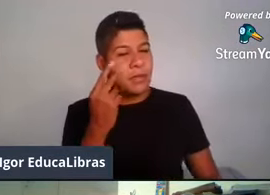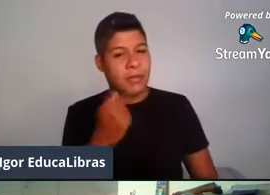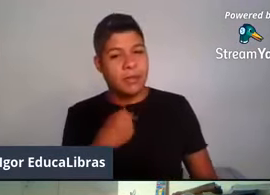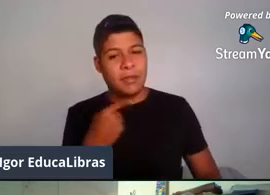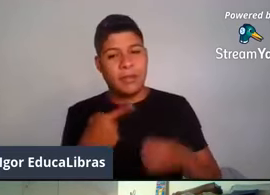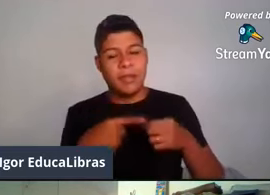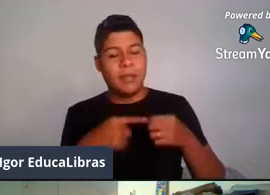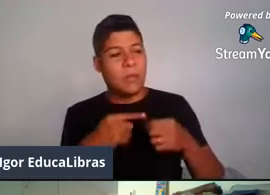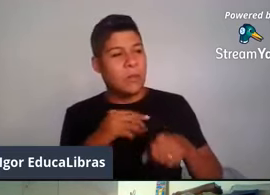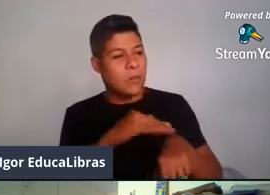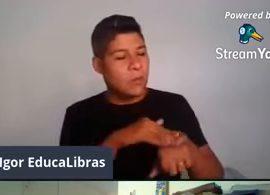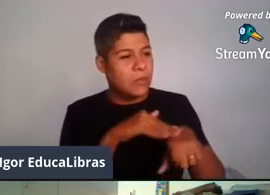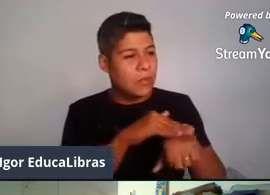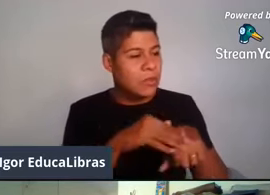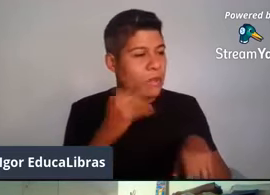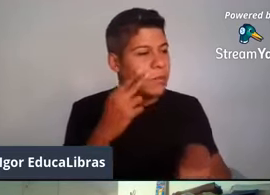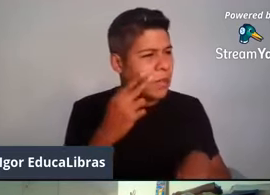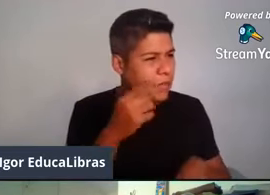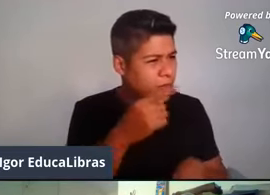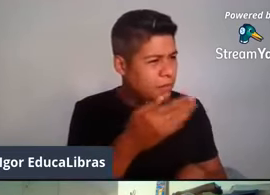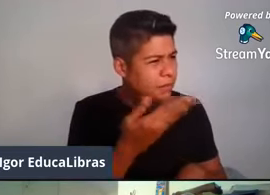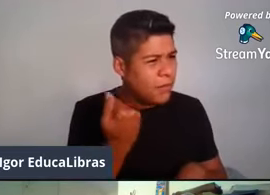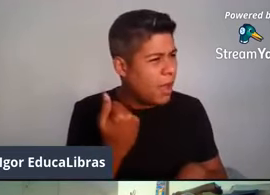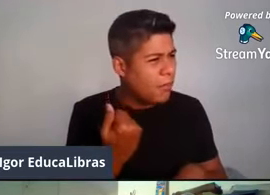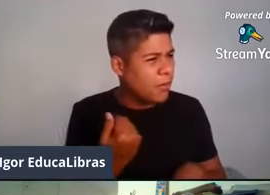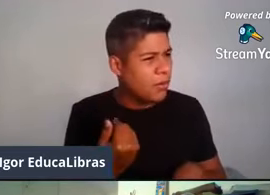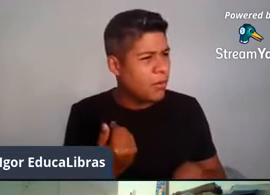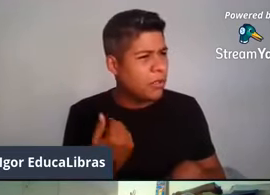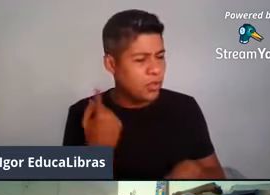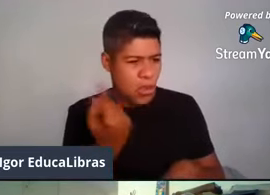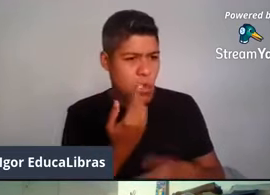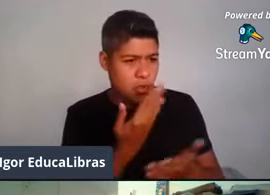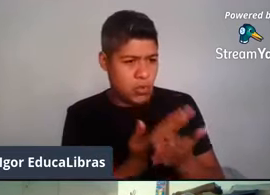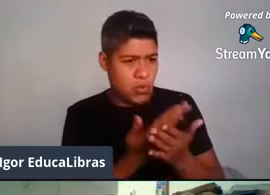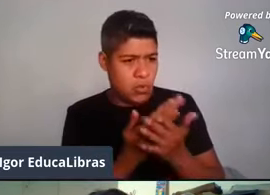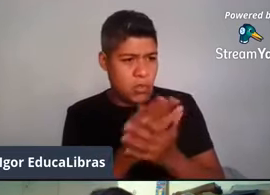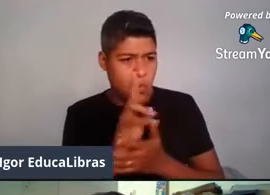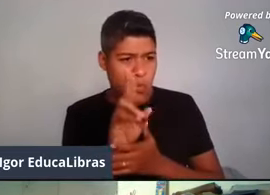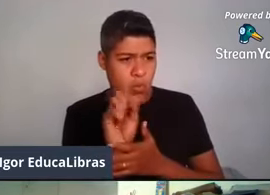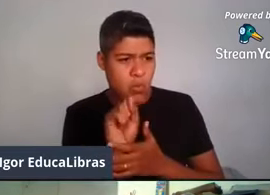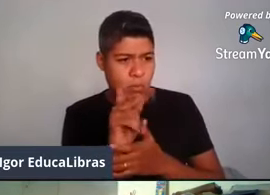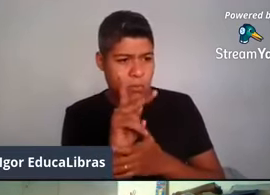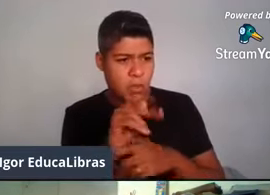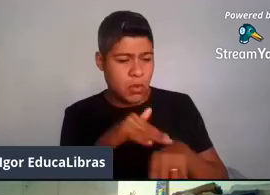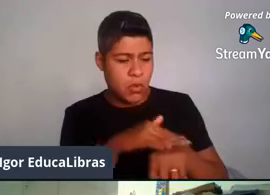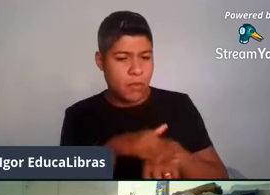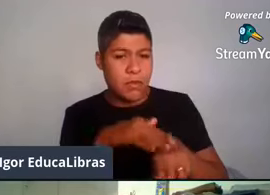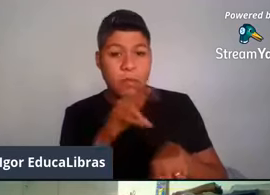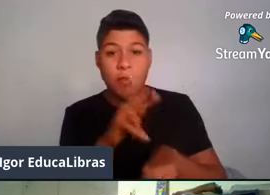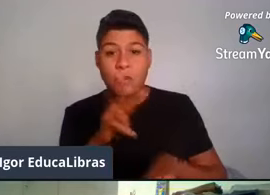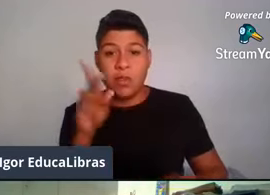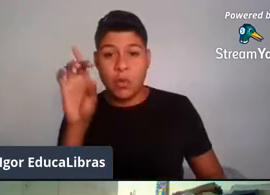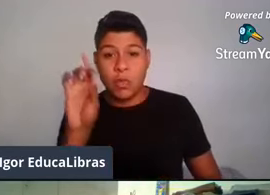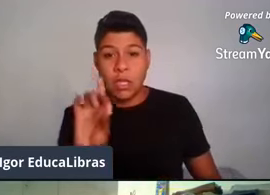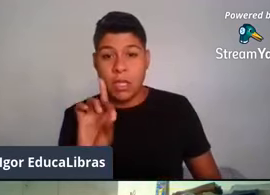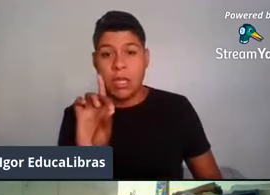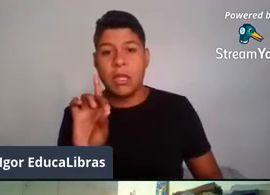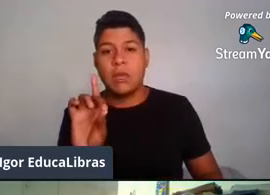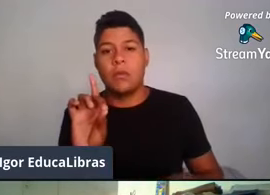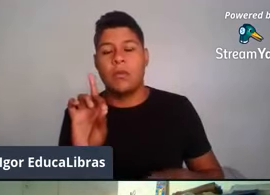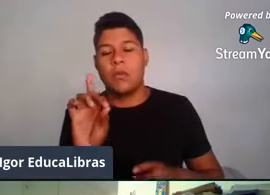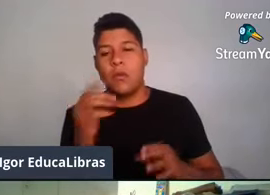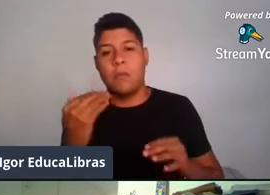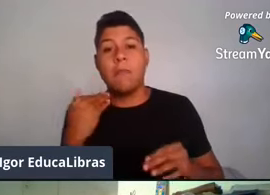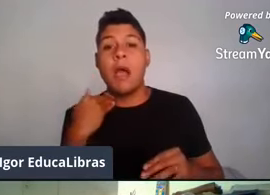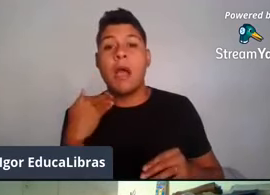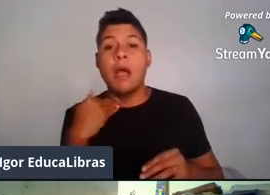uma colega de São Paulo, falou, você vai comigo lá? Nós estudamos na USP, vamos conversar com o nosso professor de Direito Bancário, para ver se